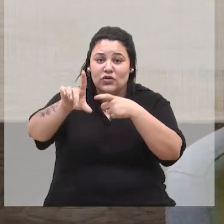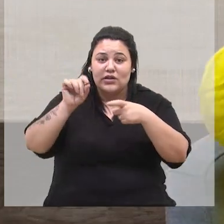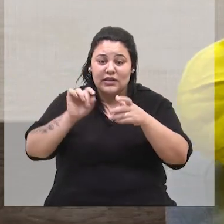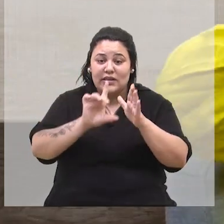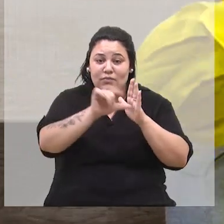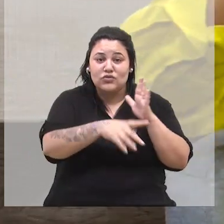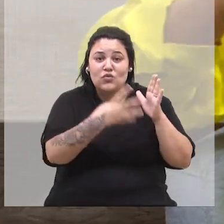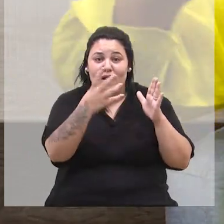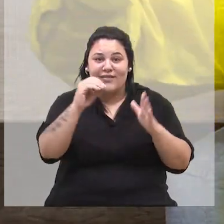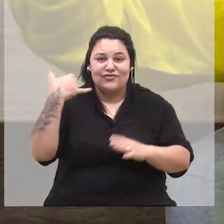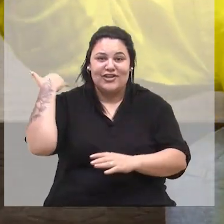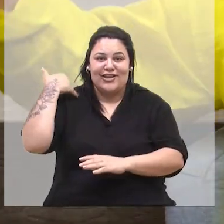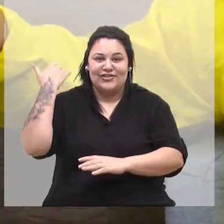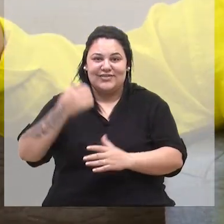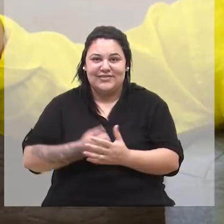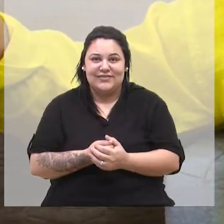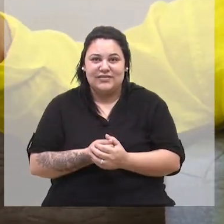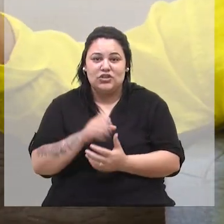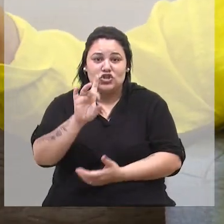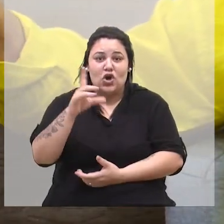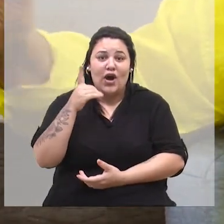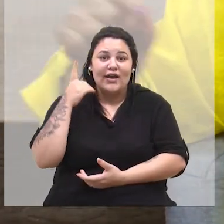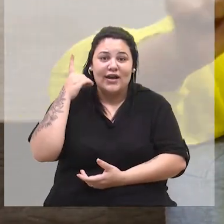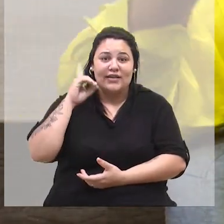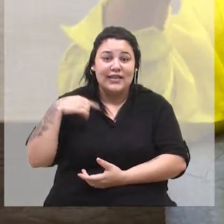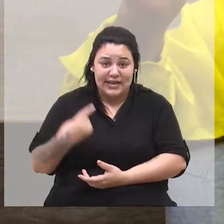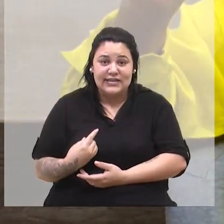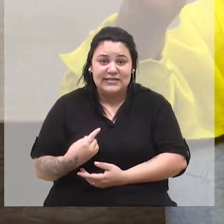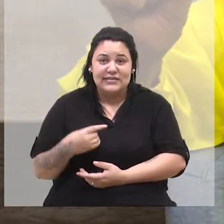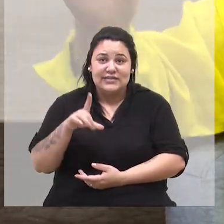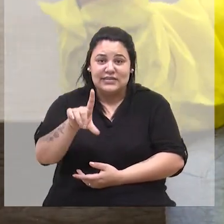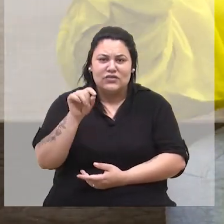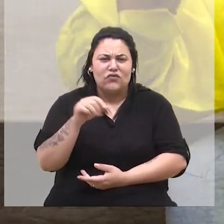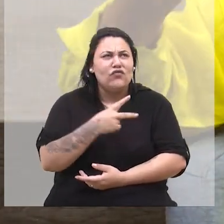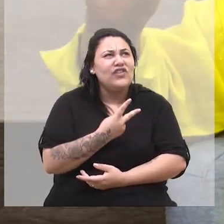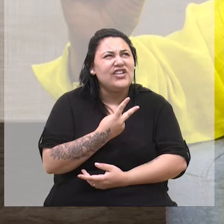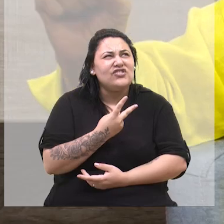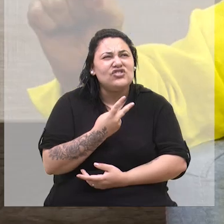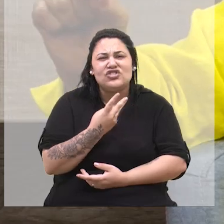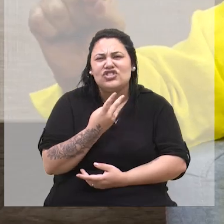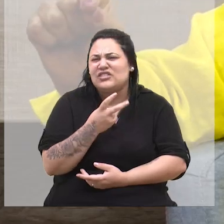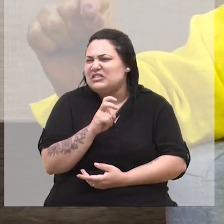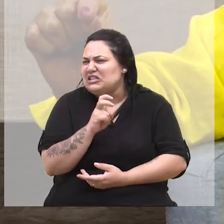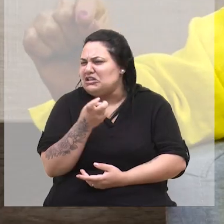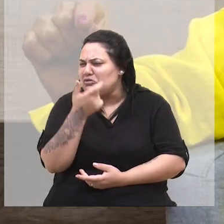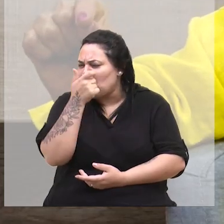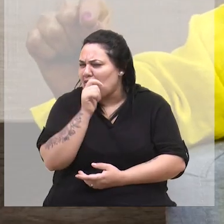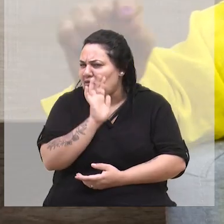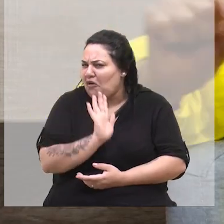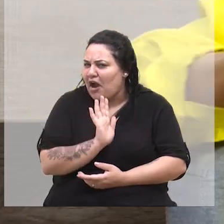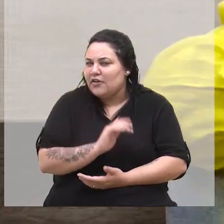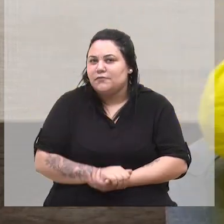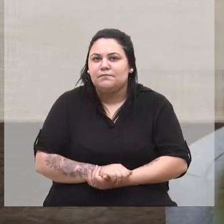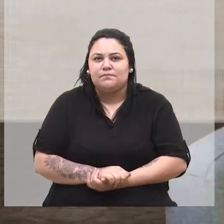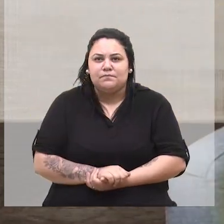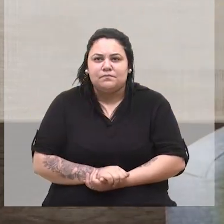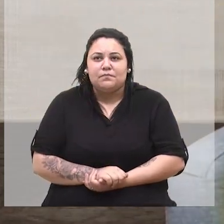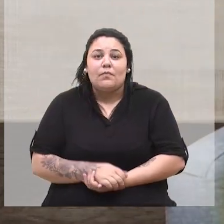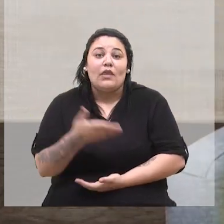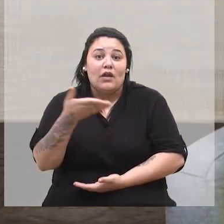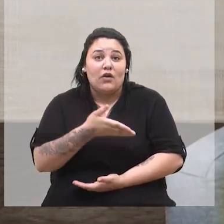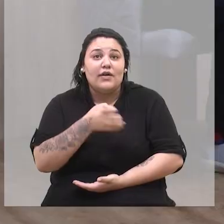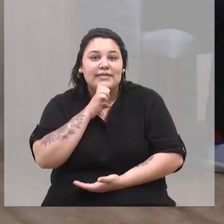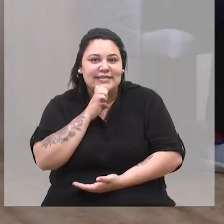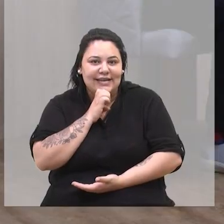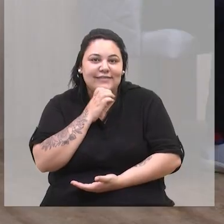maioria fomos eleitas depois dos 40 anos. Só a Denise foi eleita com 20 e poucos anos. E